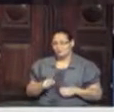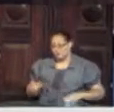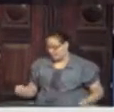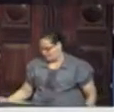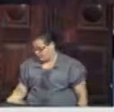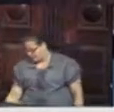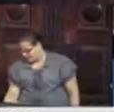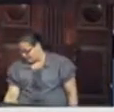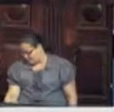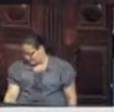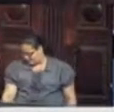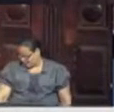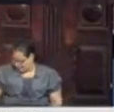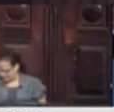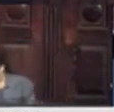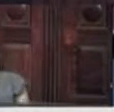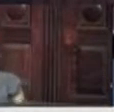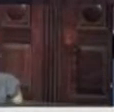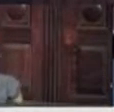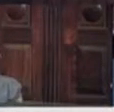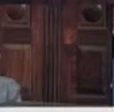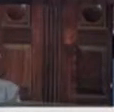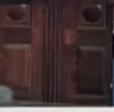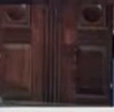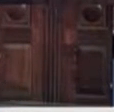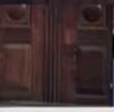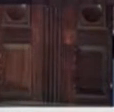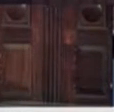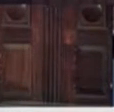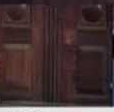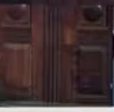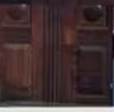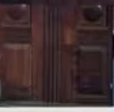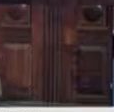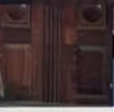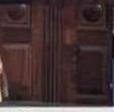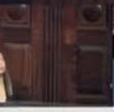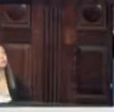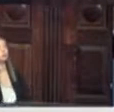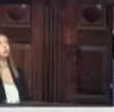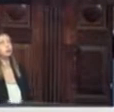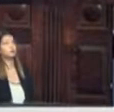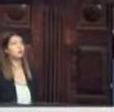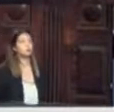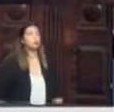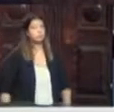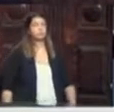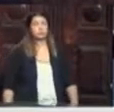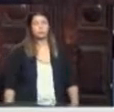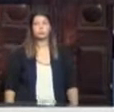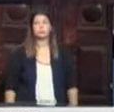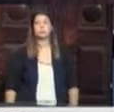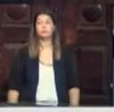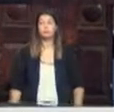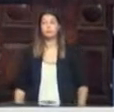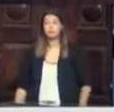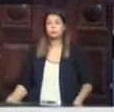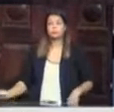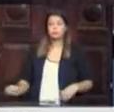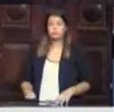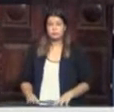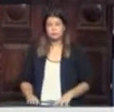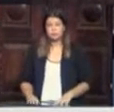CCR, primeiro, não tem prazo limitado. Ou se tem o prazo limitado,